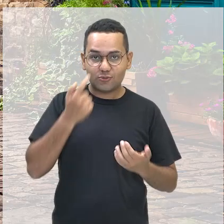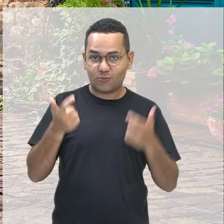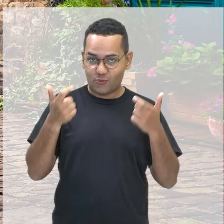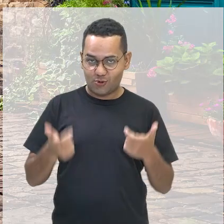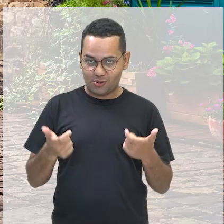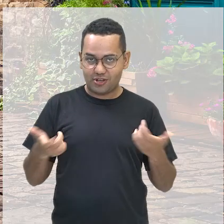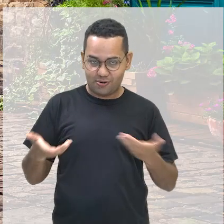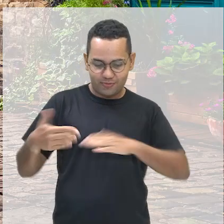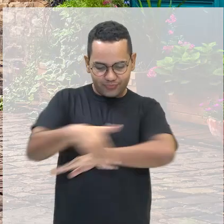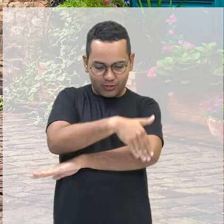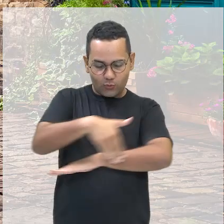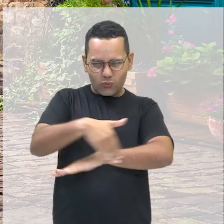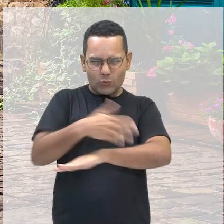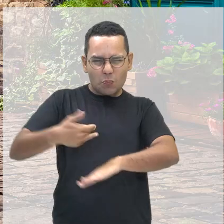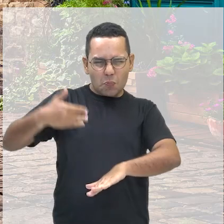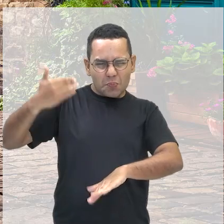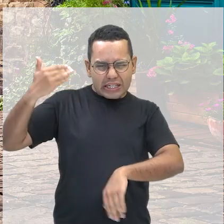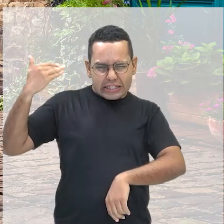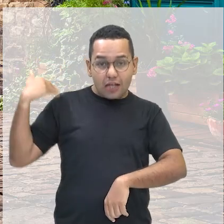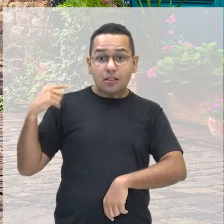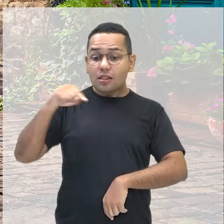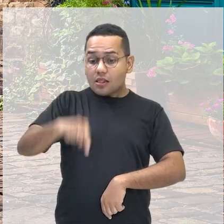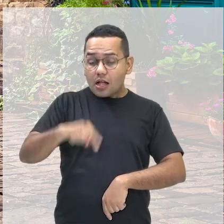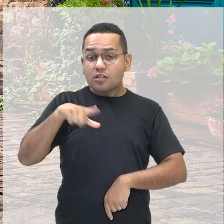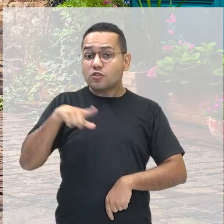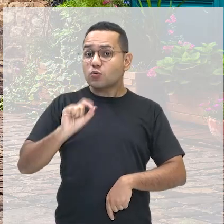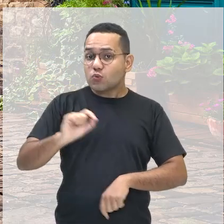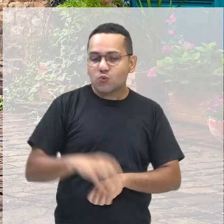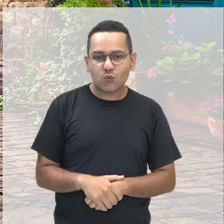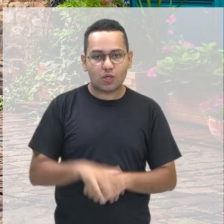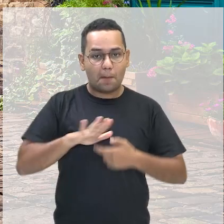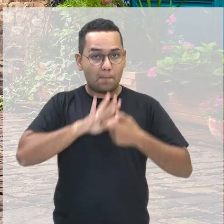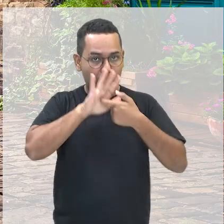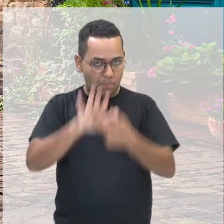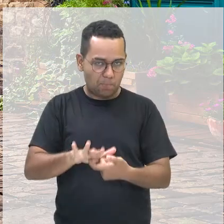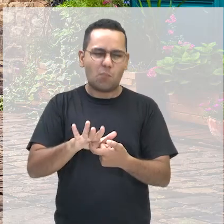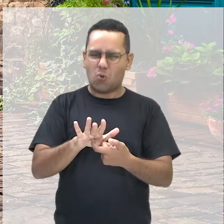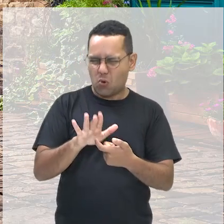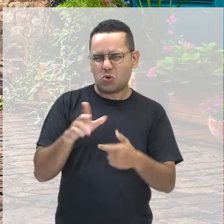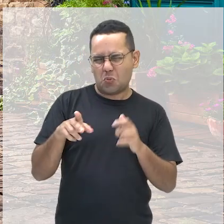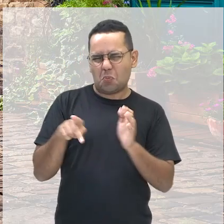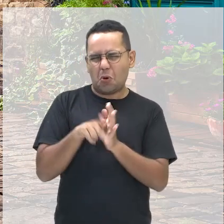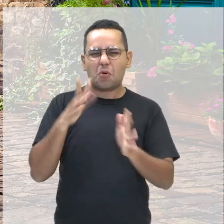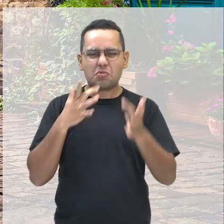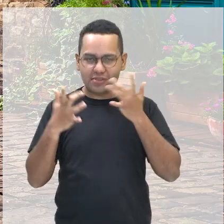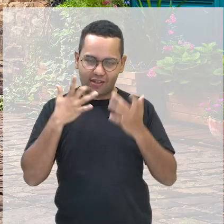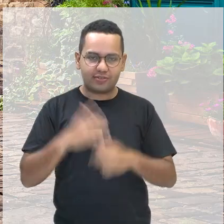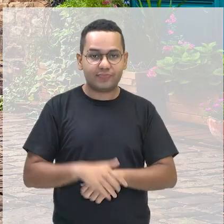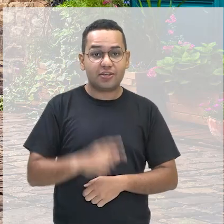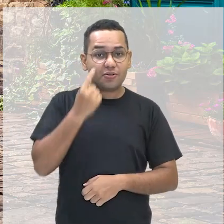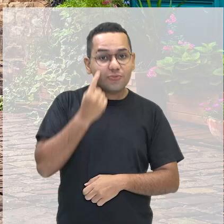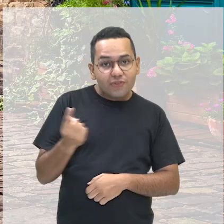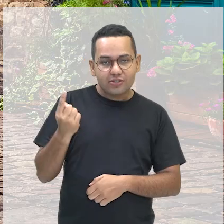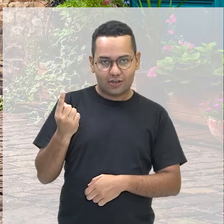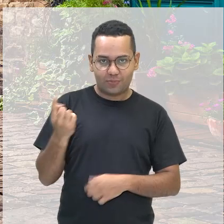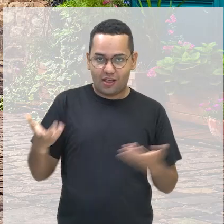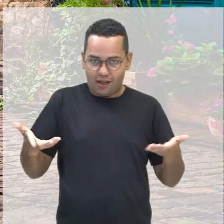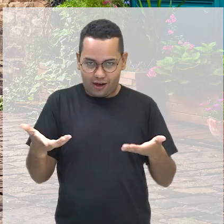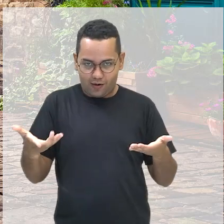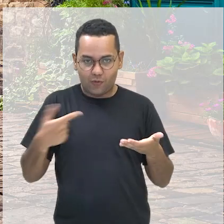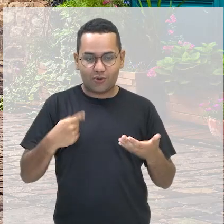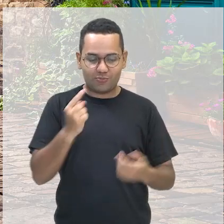rua da Idade Média, onde acontecia a comédia dell'arte. E vamos chamar os dois